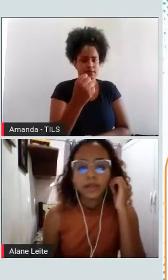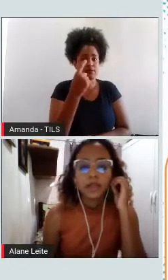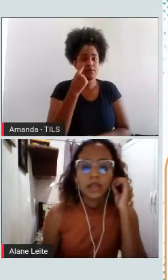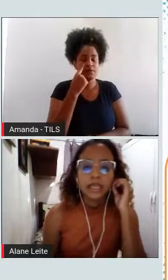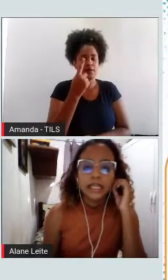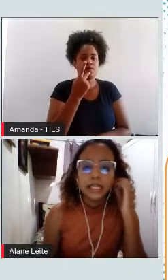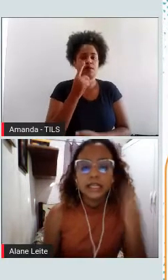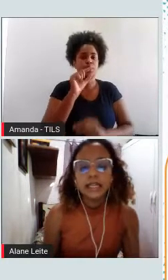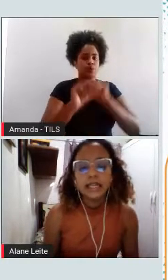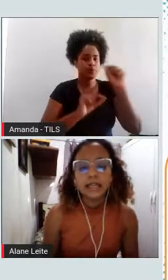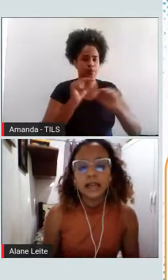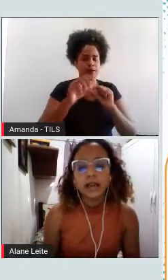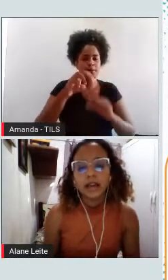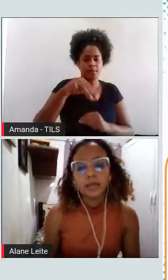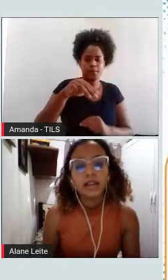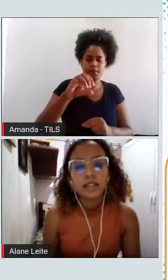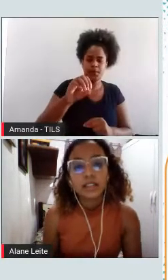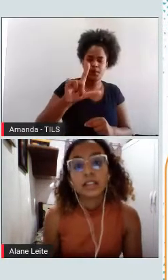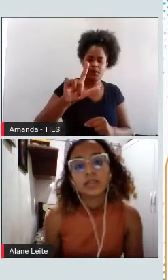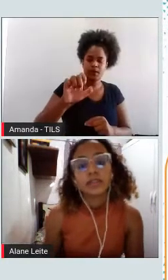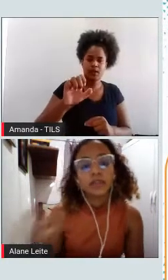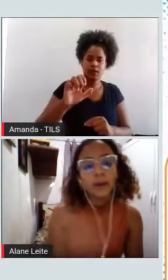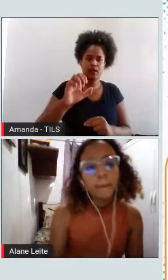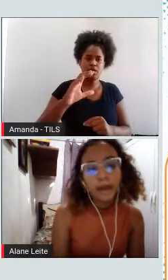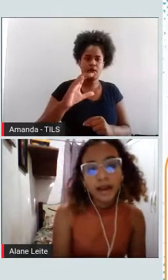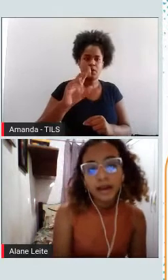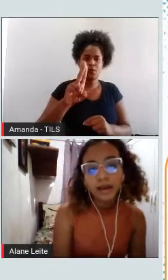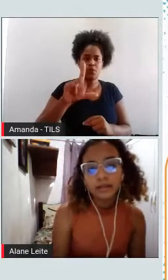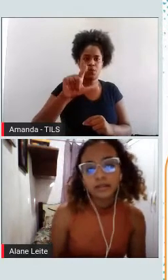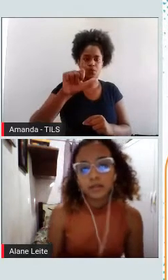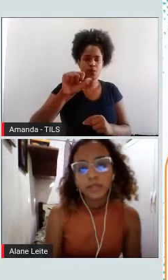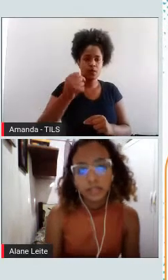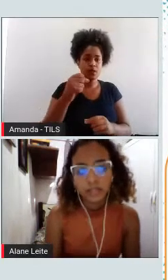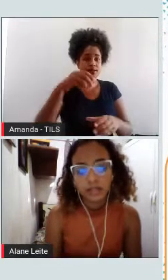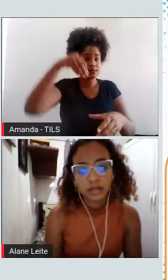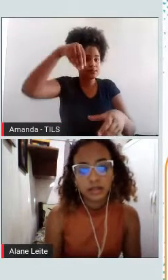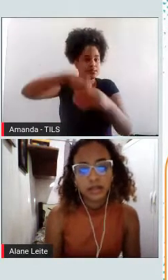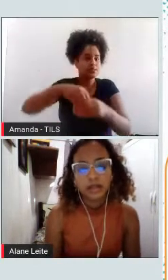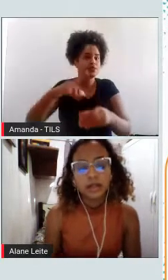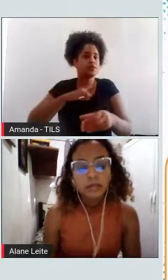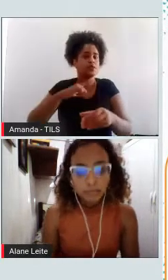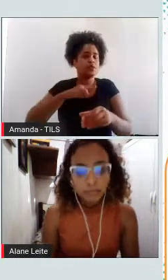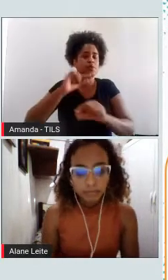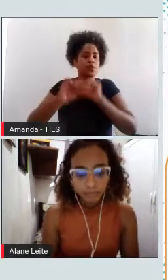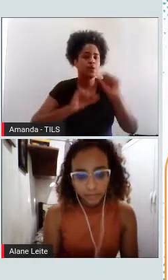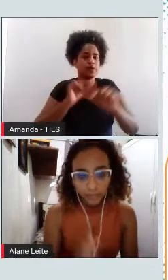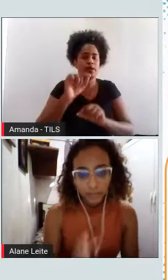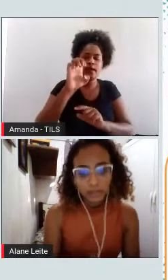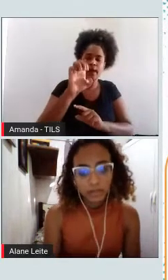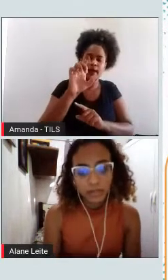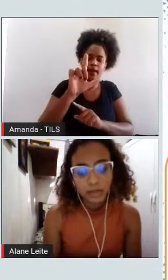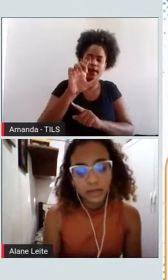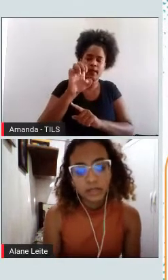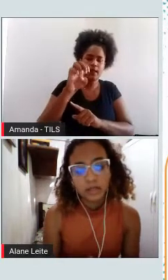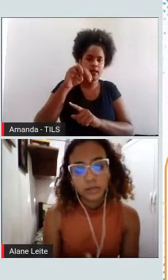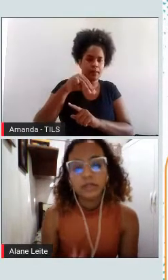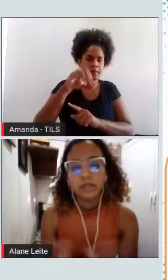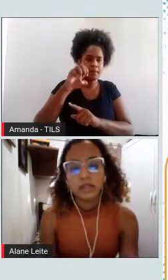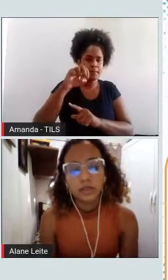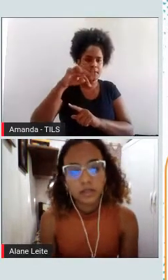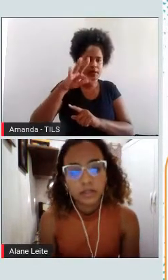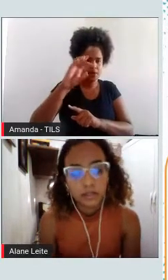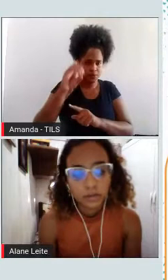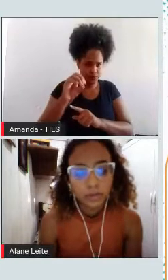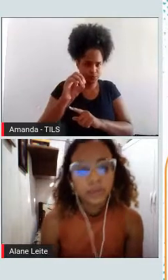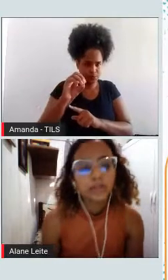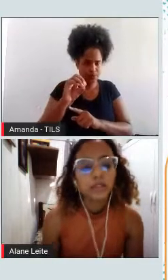químicos e as moléculas elas vão formar uma substância. A substância também ela pode ser subdividida